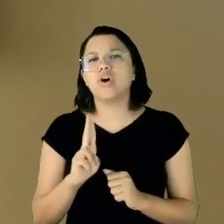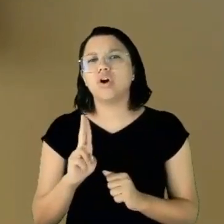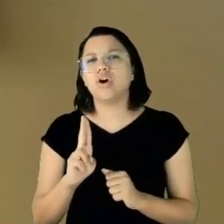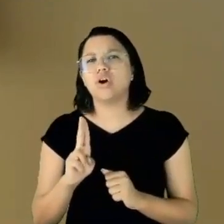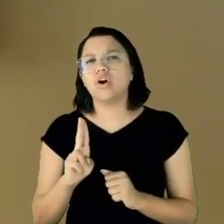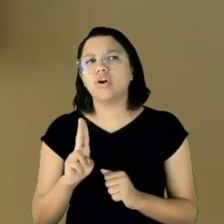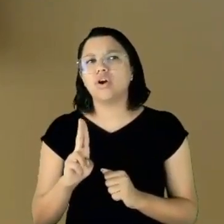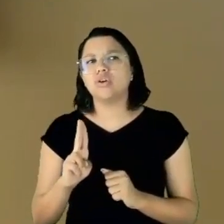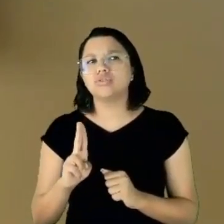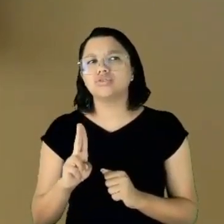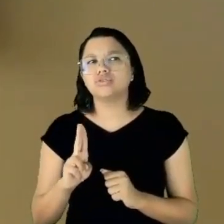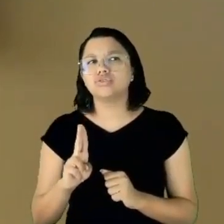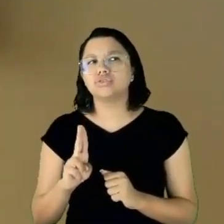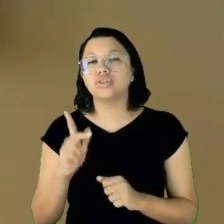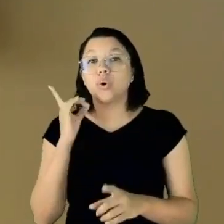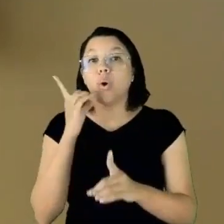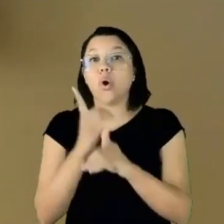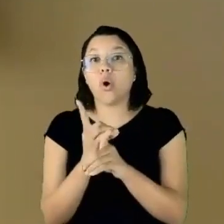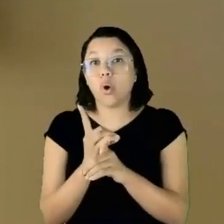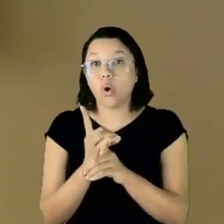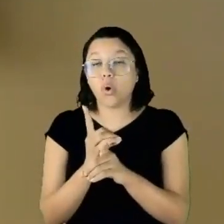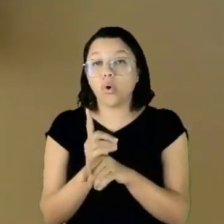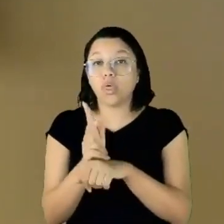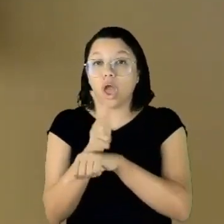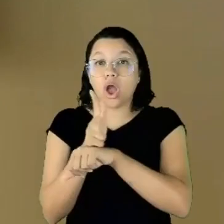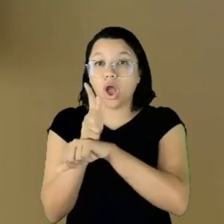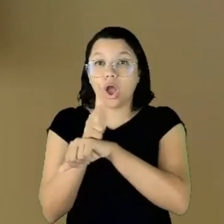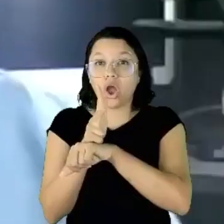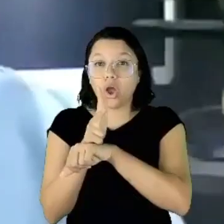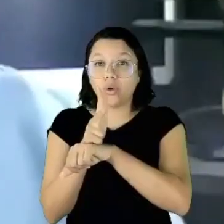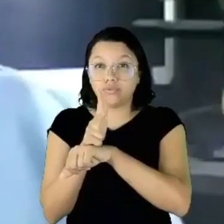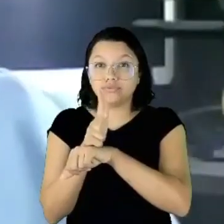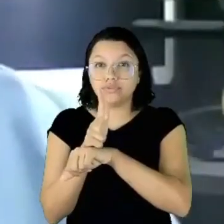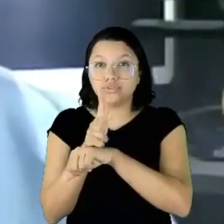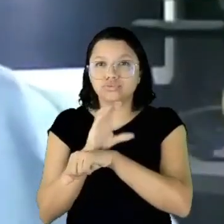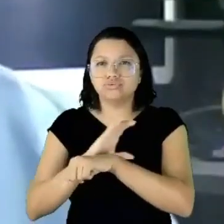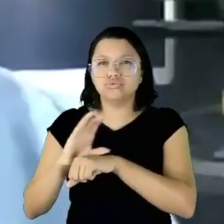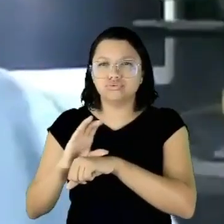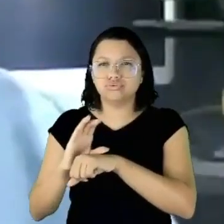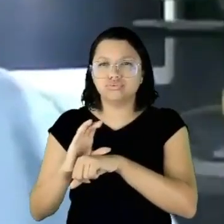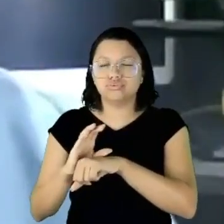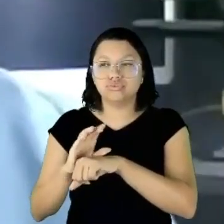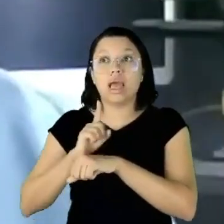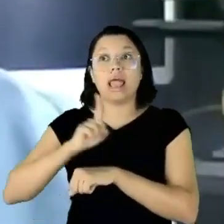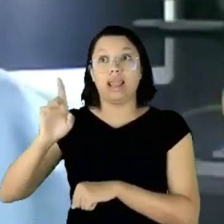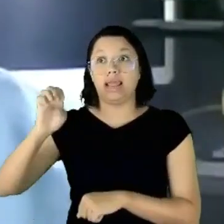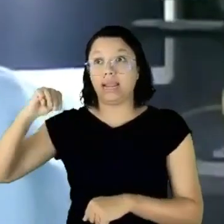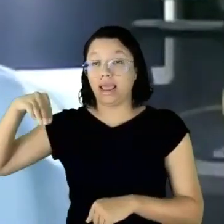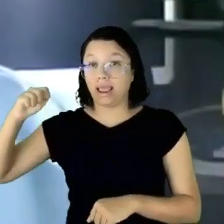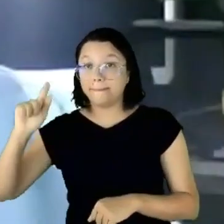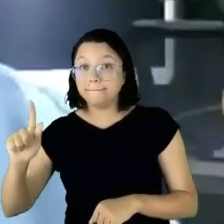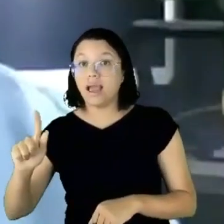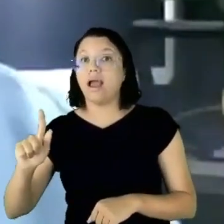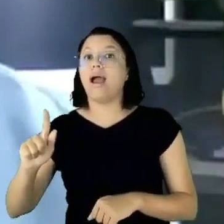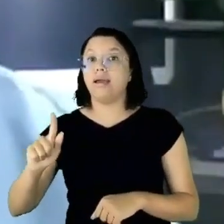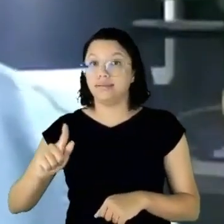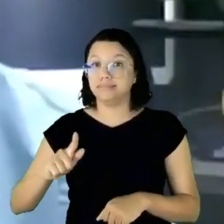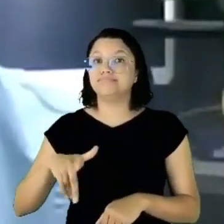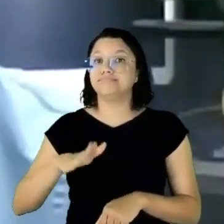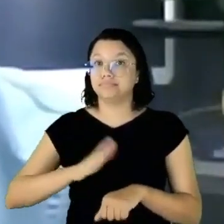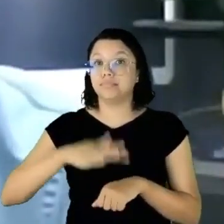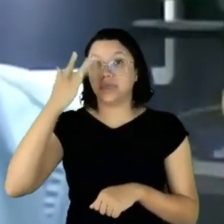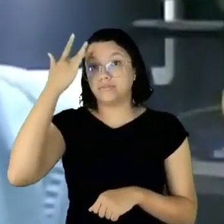podem ser obtidos os vídeos do seu curso é na IMAG né é na IMAG é mais fácil falar com o pessoal da IMAG porque está tudo